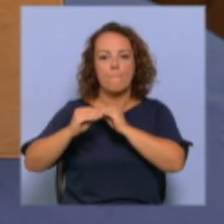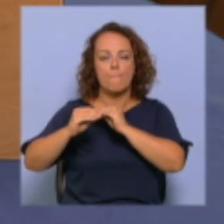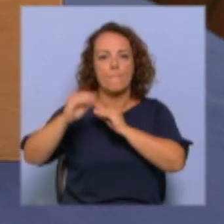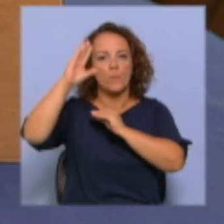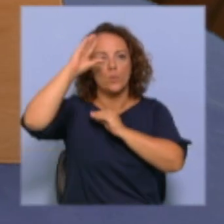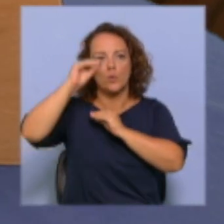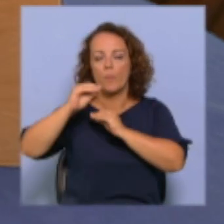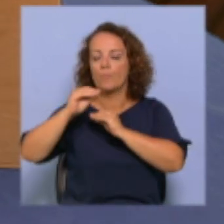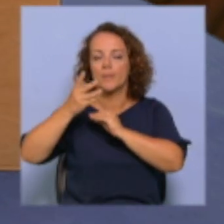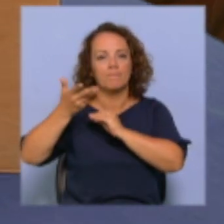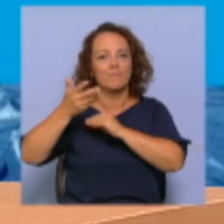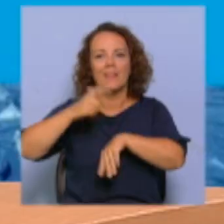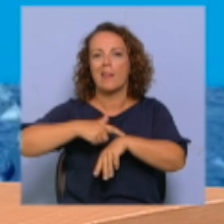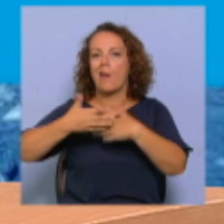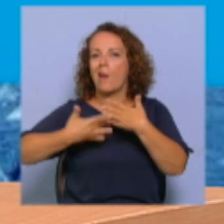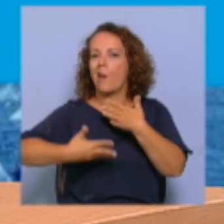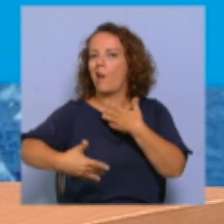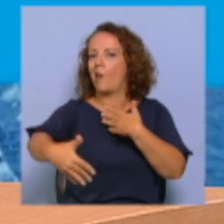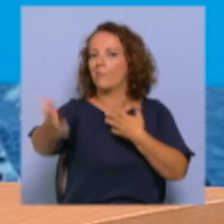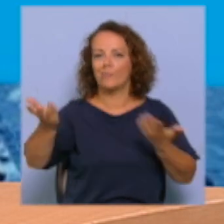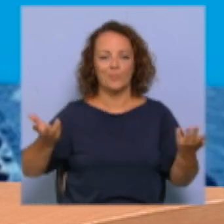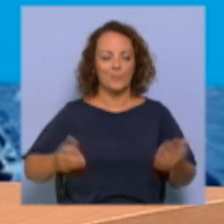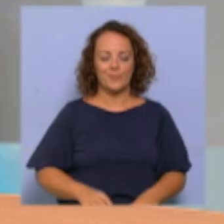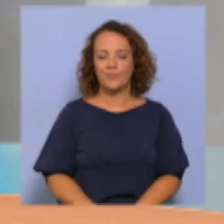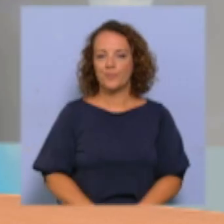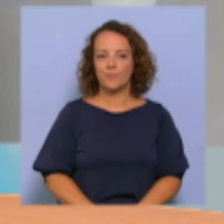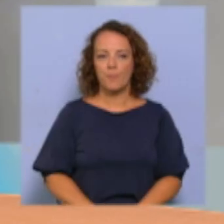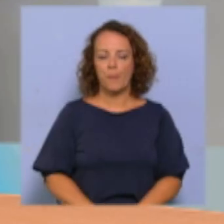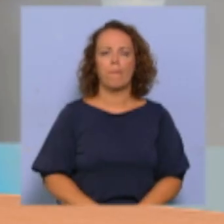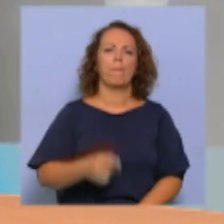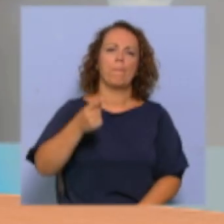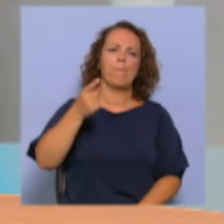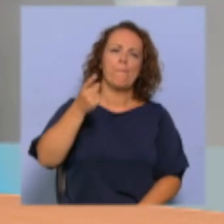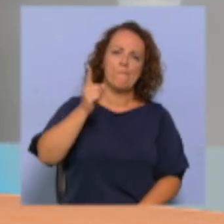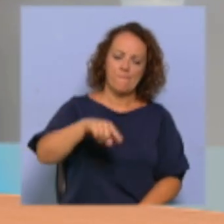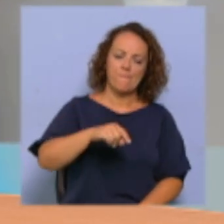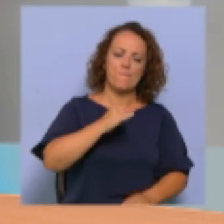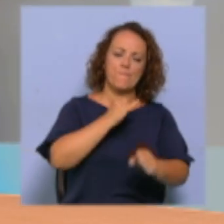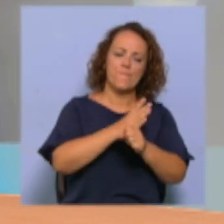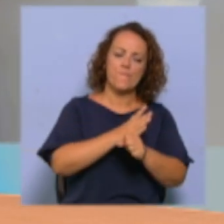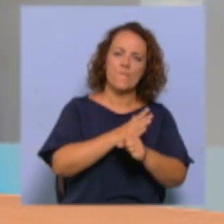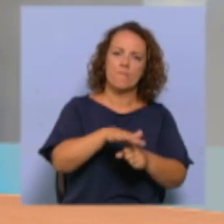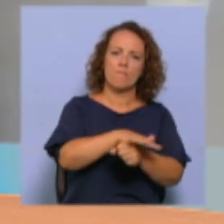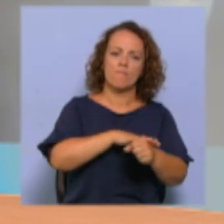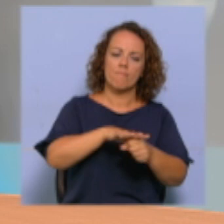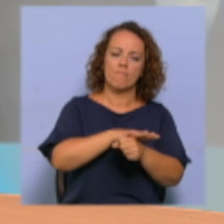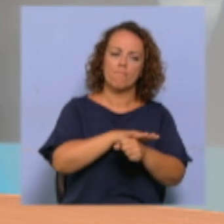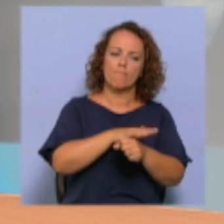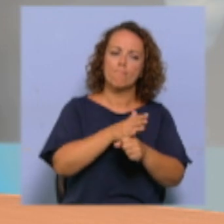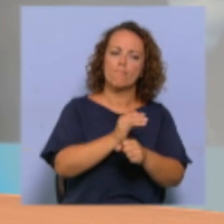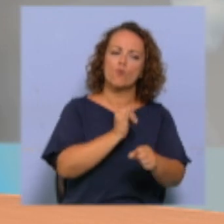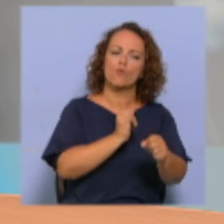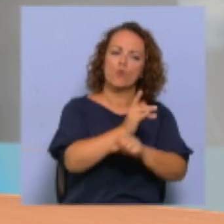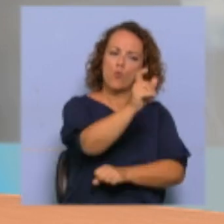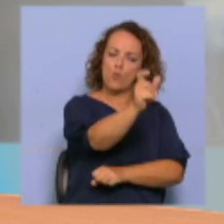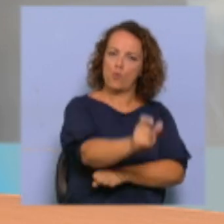viveremos com esta sombra sobre nós. Há também algo mais concreto, que é a dimensão do outro, do próximo, aquele que está,